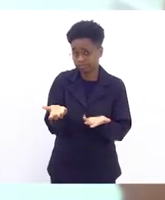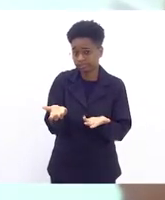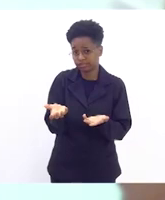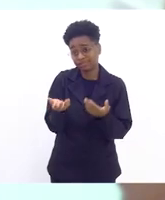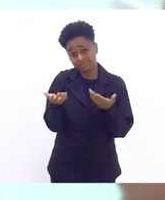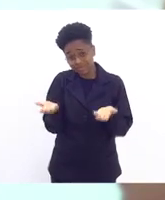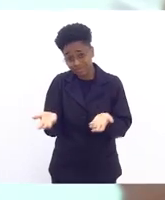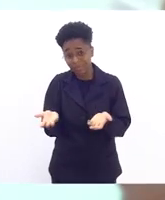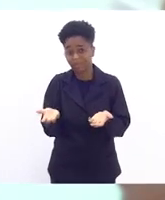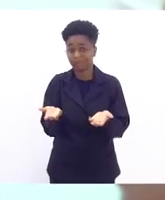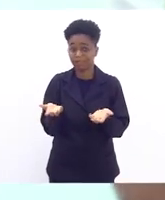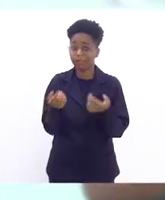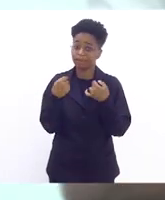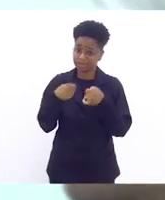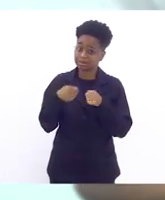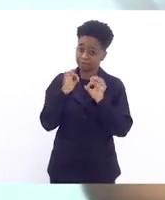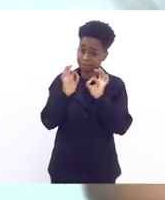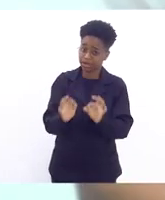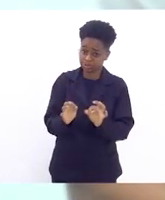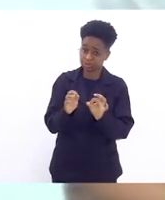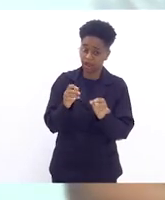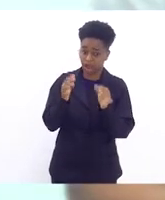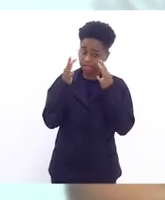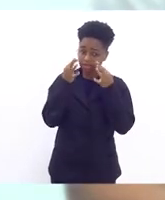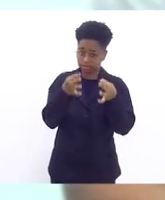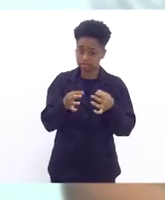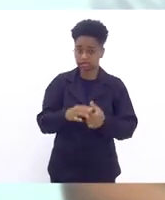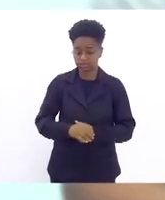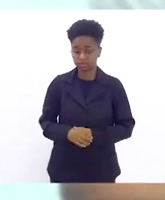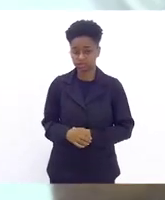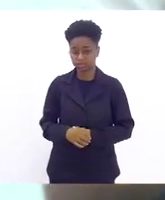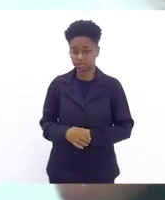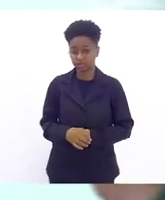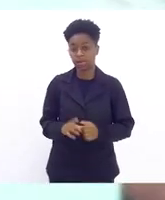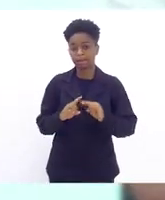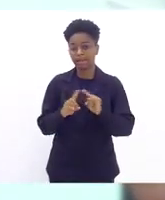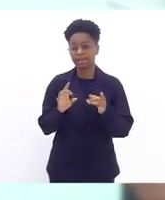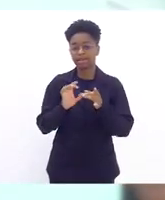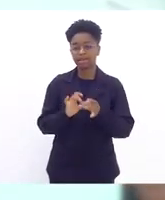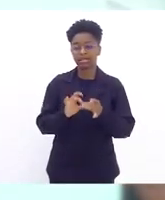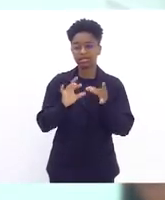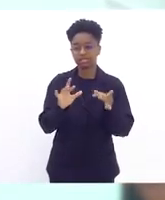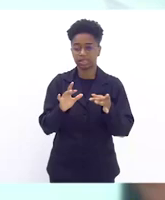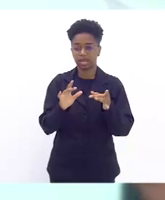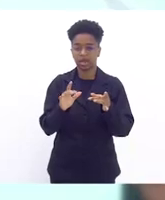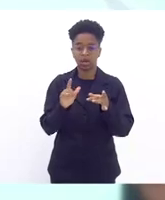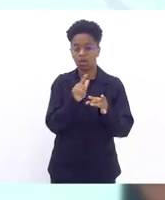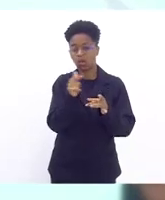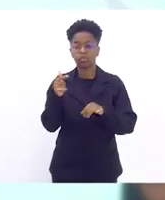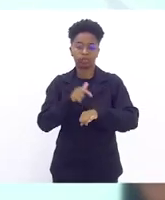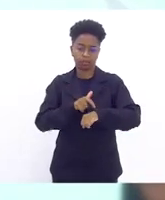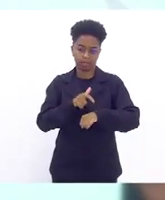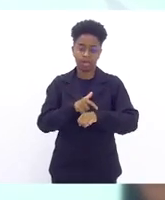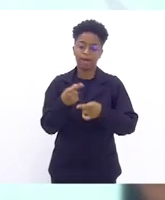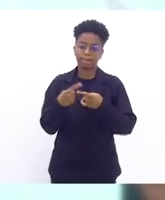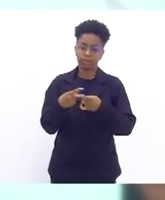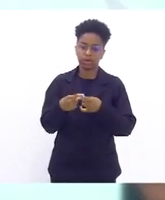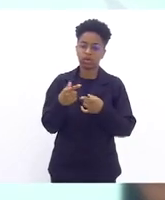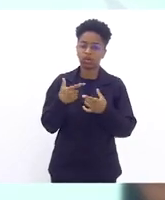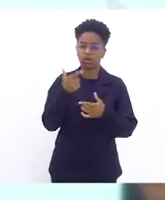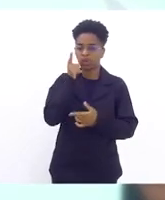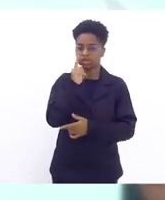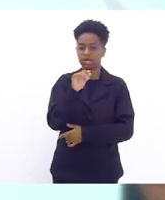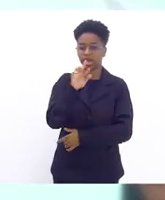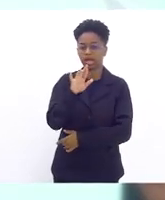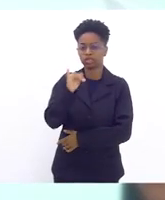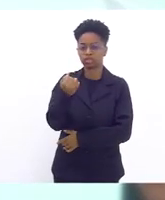Então a gente vai ter que efetivamente dar uma olhada nisso mas vamos vamos deixar isso para uma para uma parte dois pra gente ter o RJ Pet